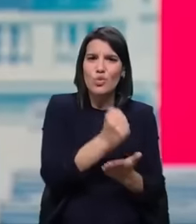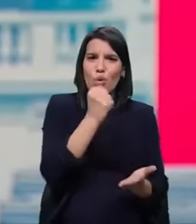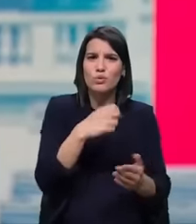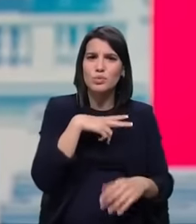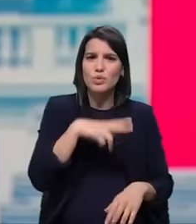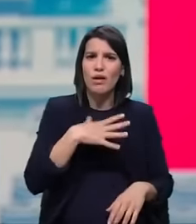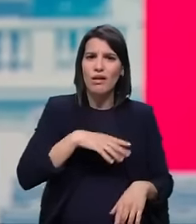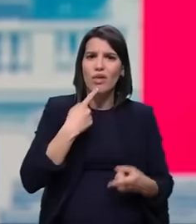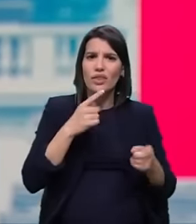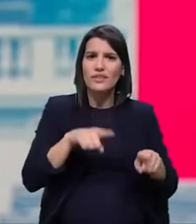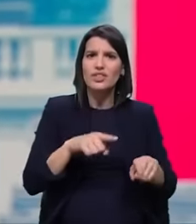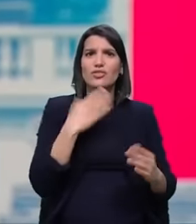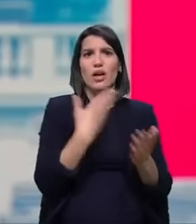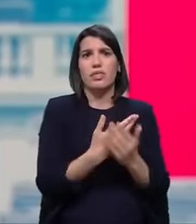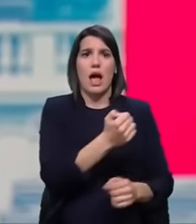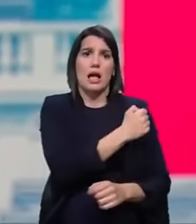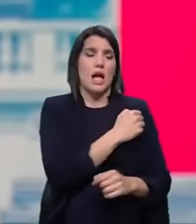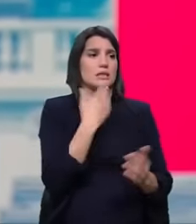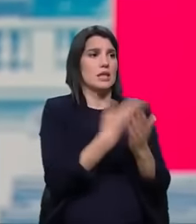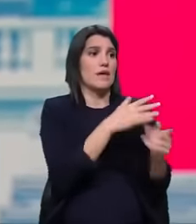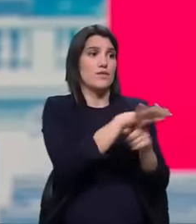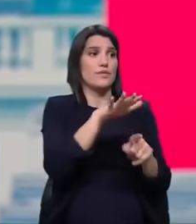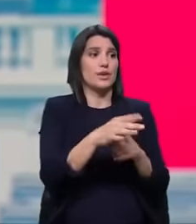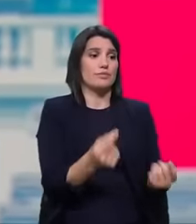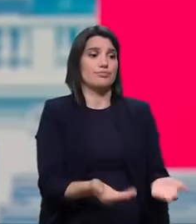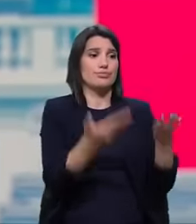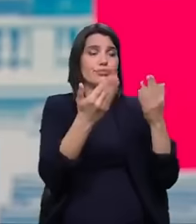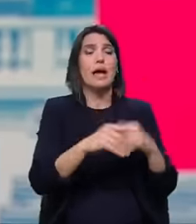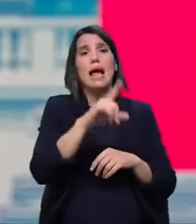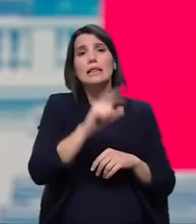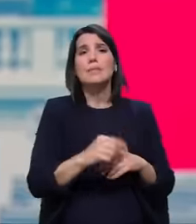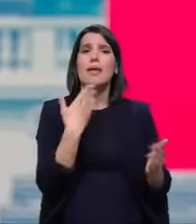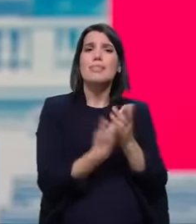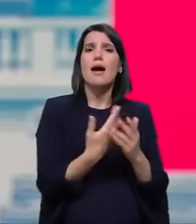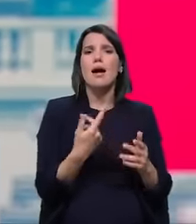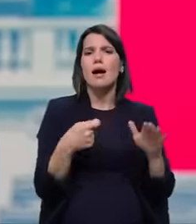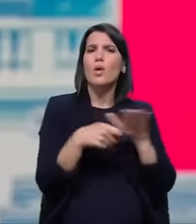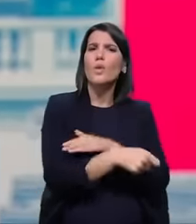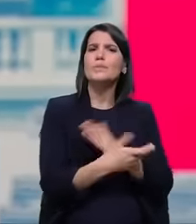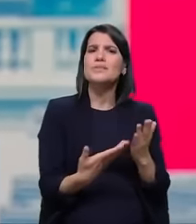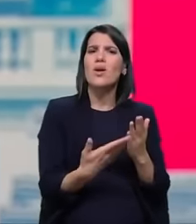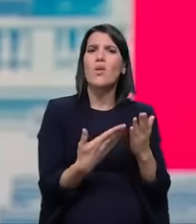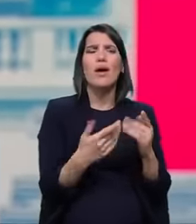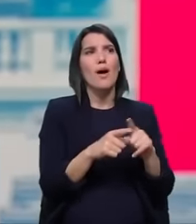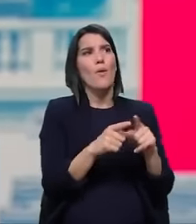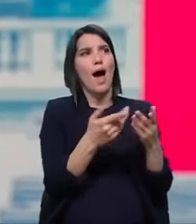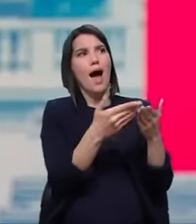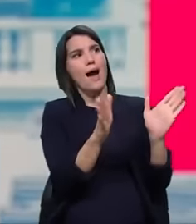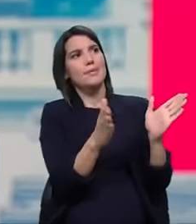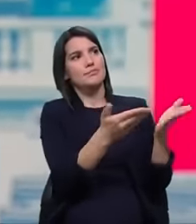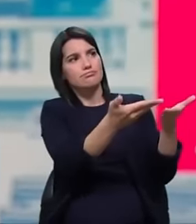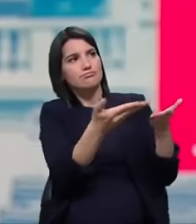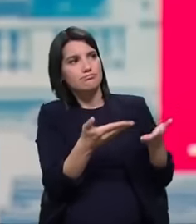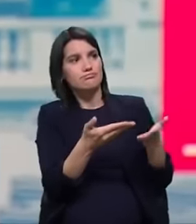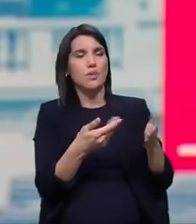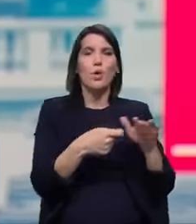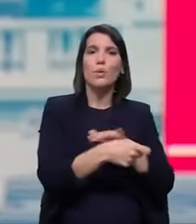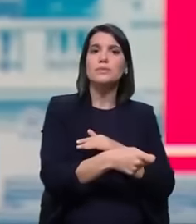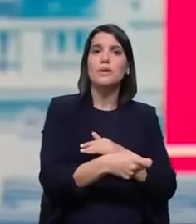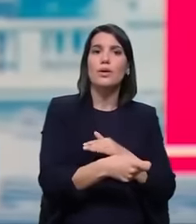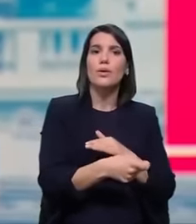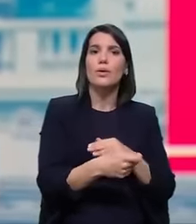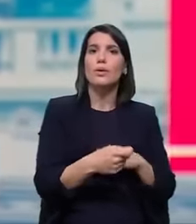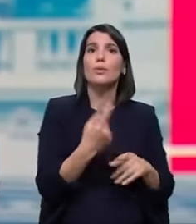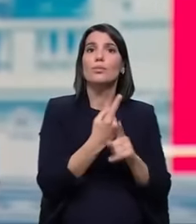só uma fonte de especulação imobiliária, como são também um visto para a corrupção. São uma porta aberta para a corrupção através